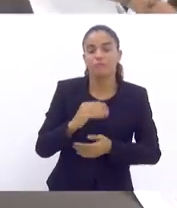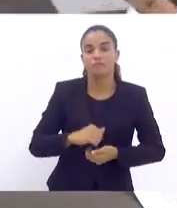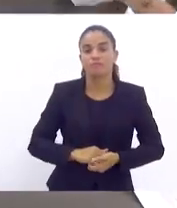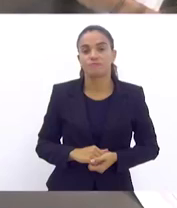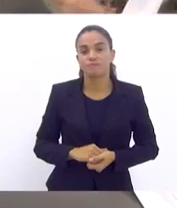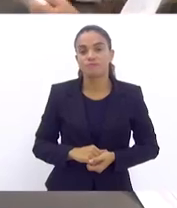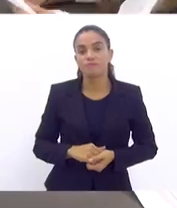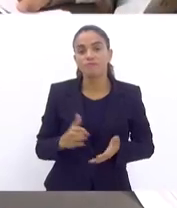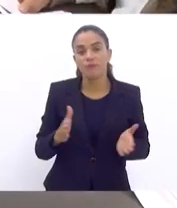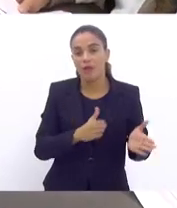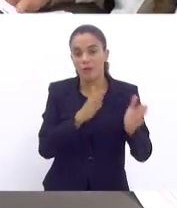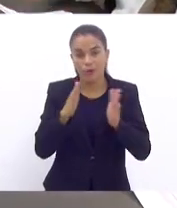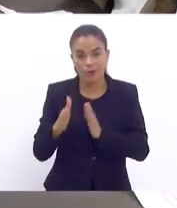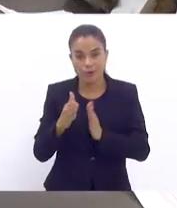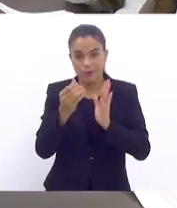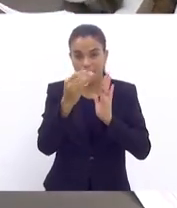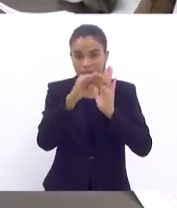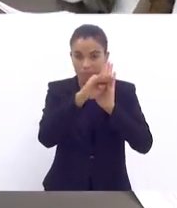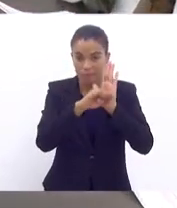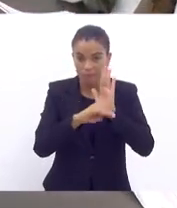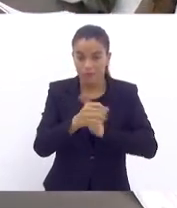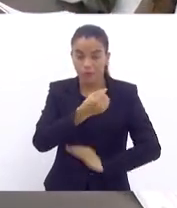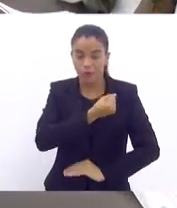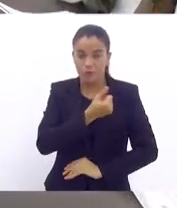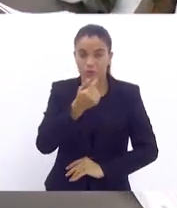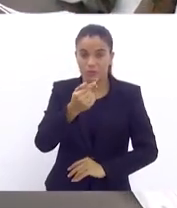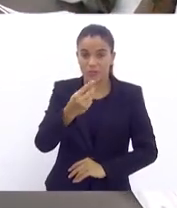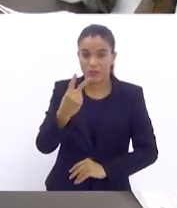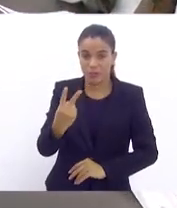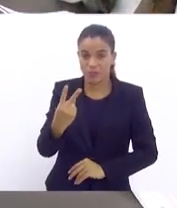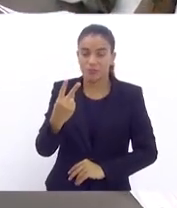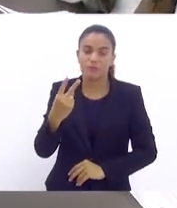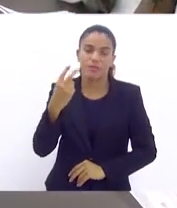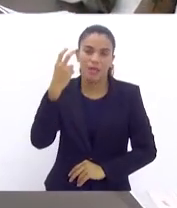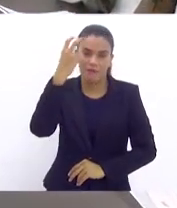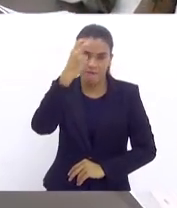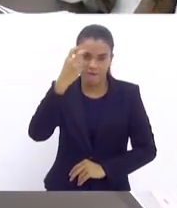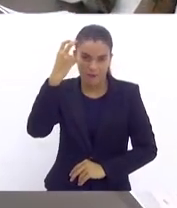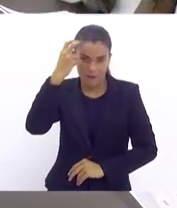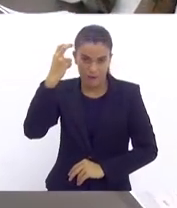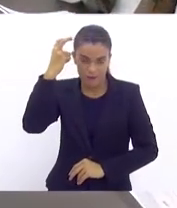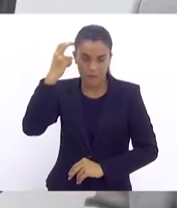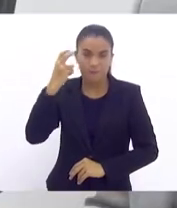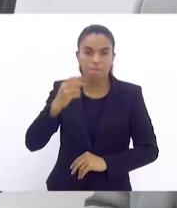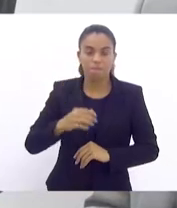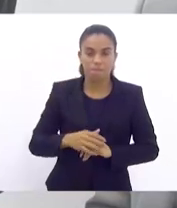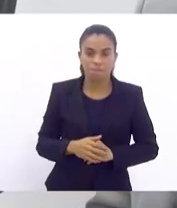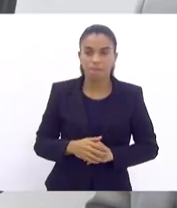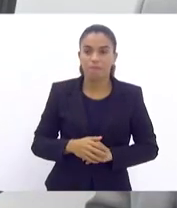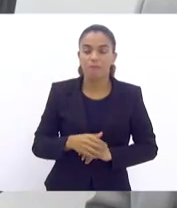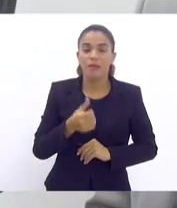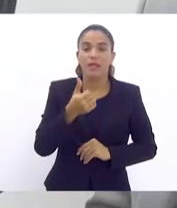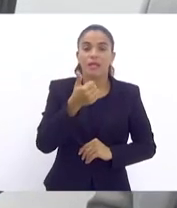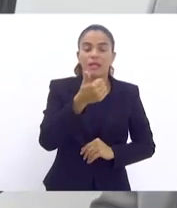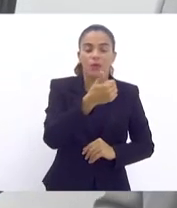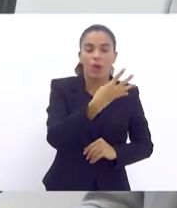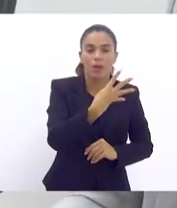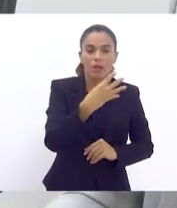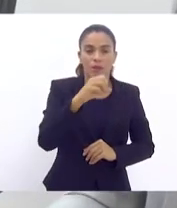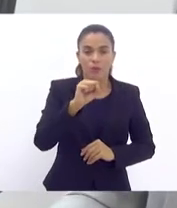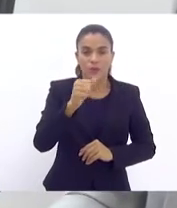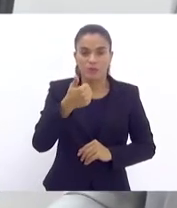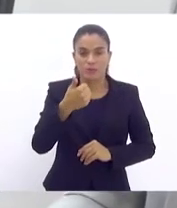passou aos 72 da pauta pra gente é deputada Verônica Lima é o Peri 248 de autoria Deputado